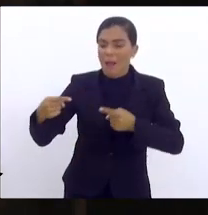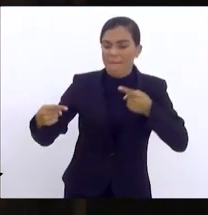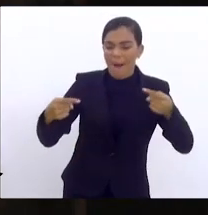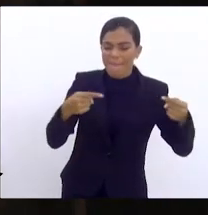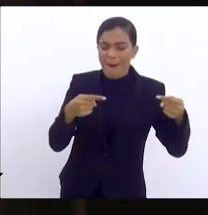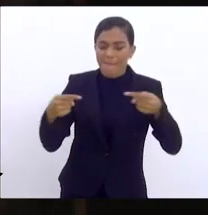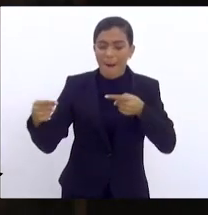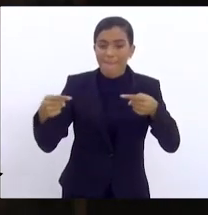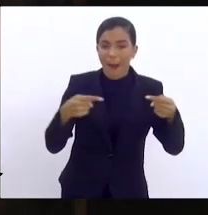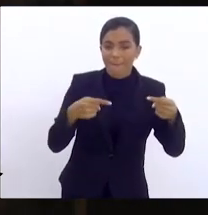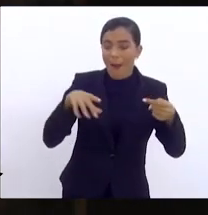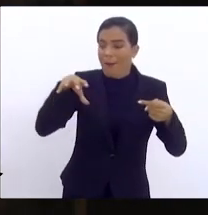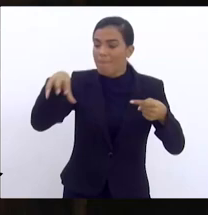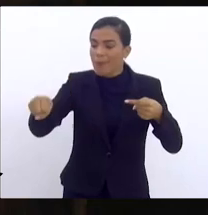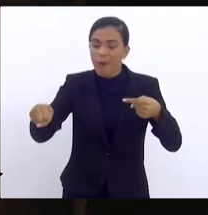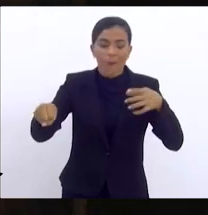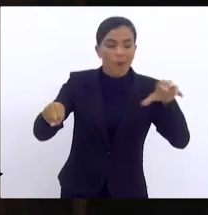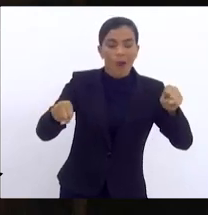no local com